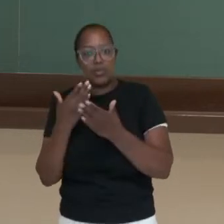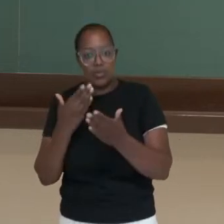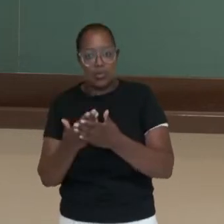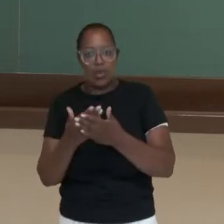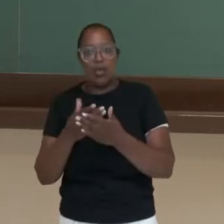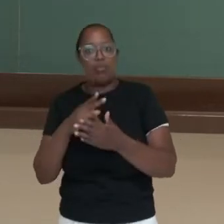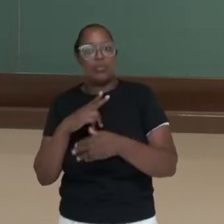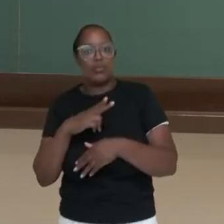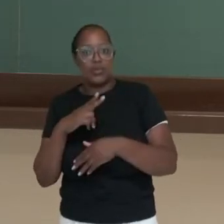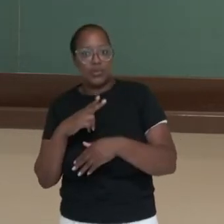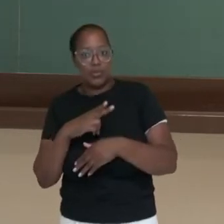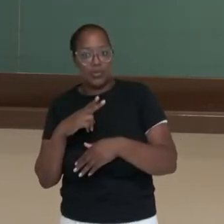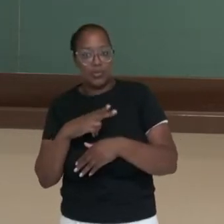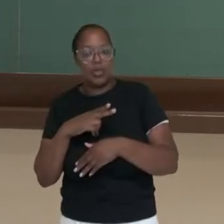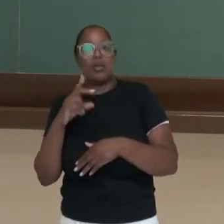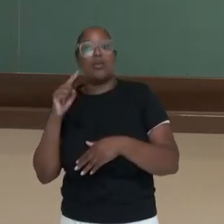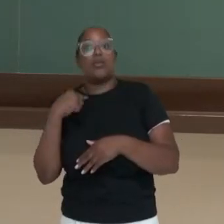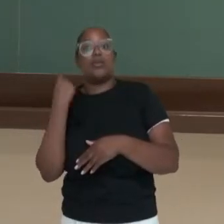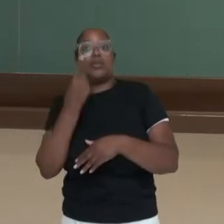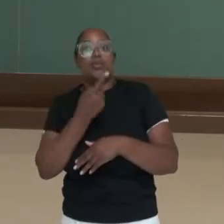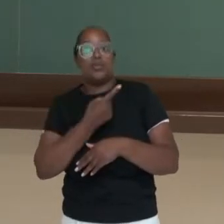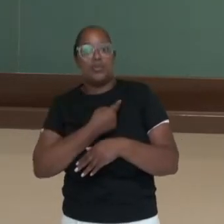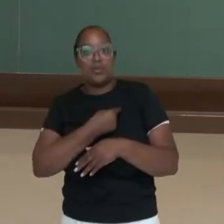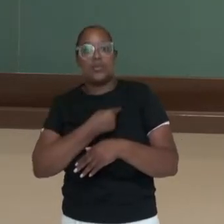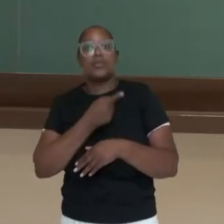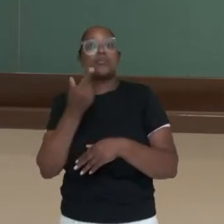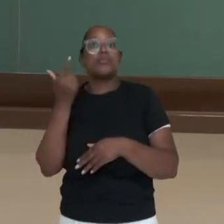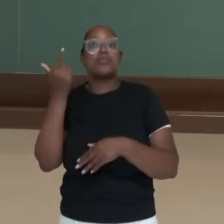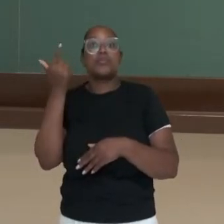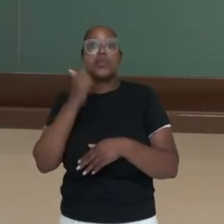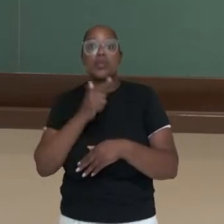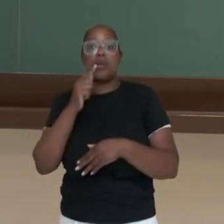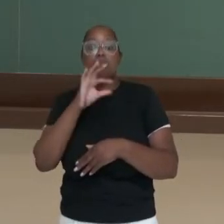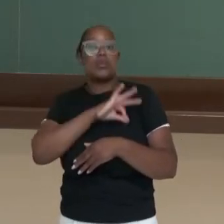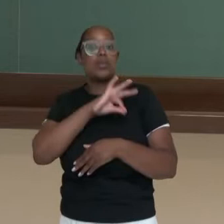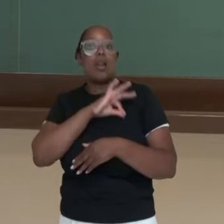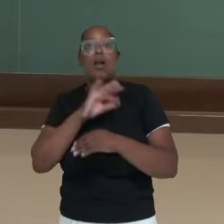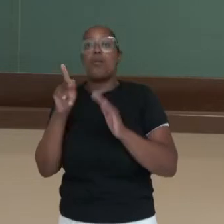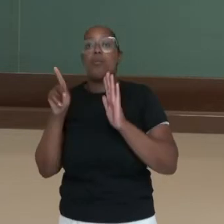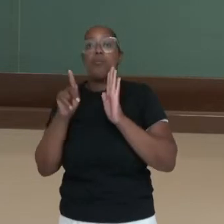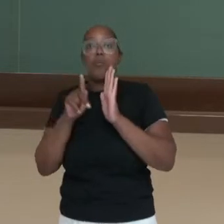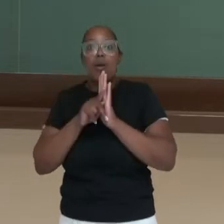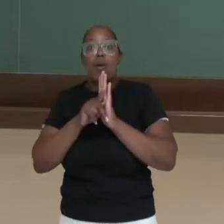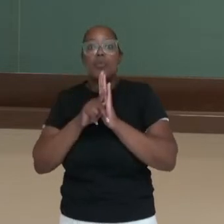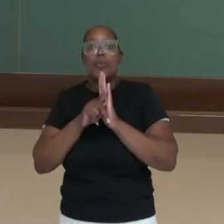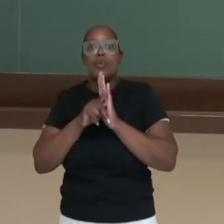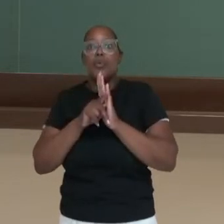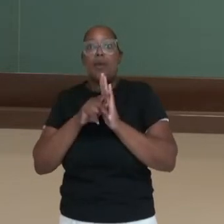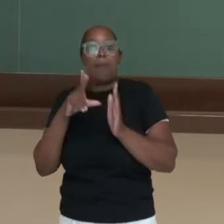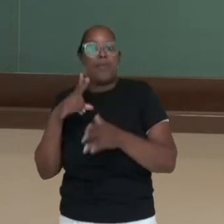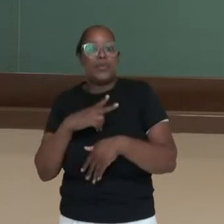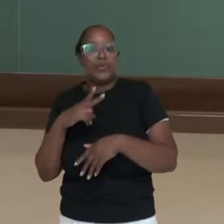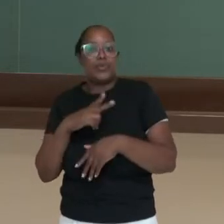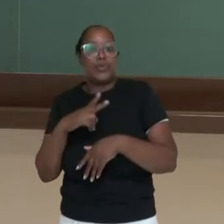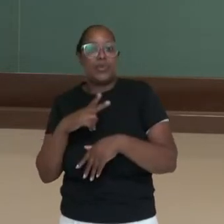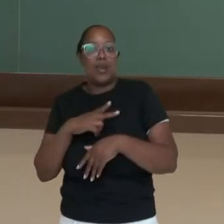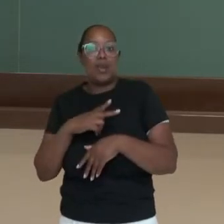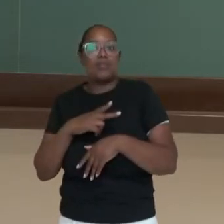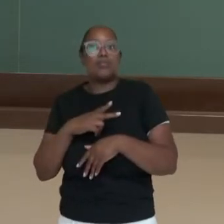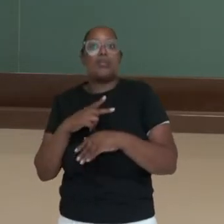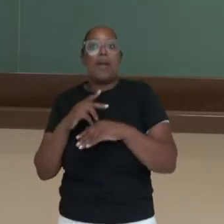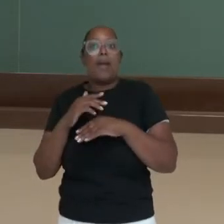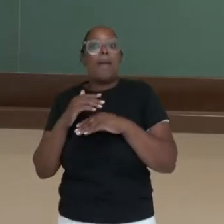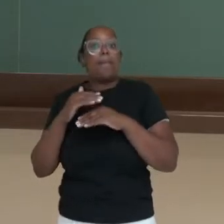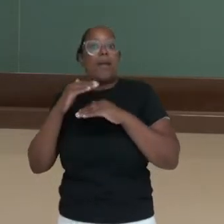ela conforme ele acha que deve, né? Então, assim, o privado tem a ver com a propriedade.